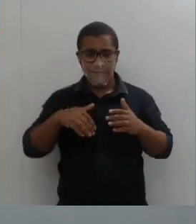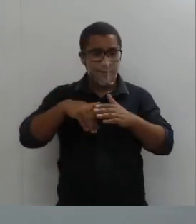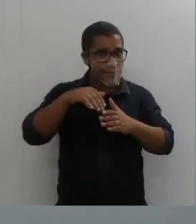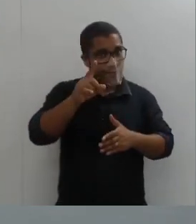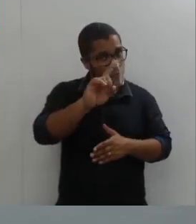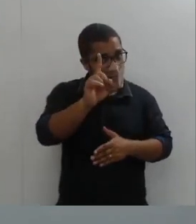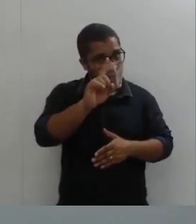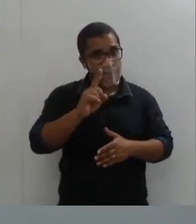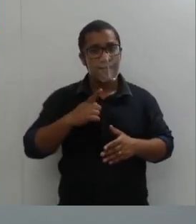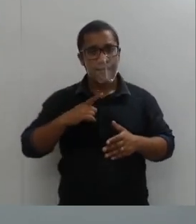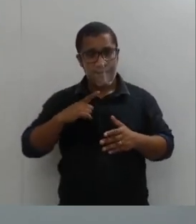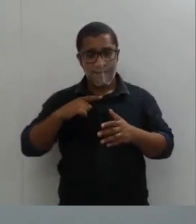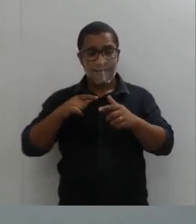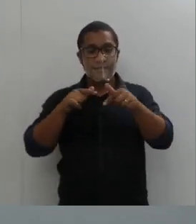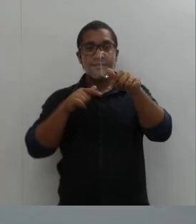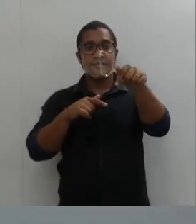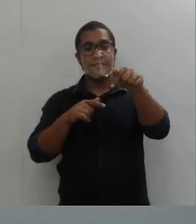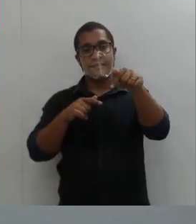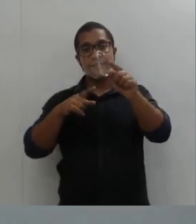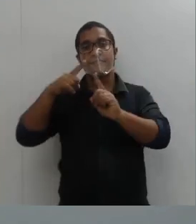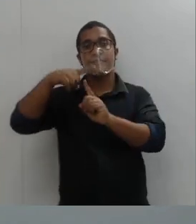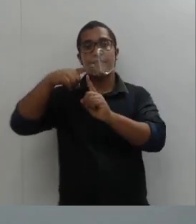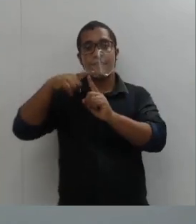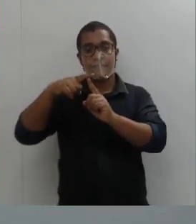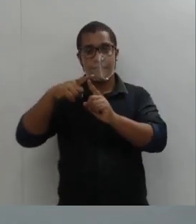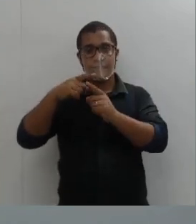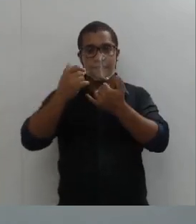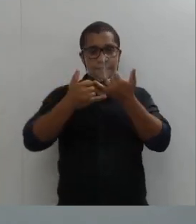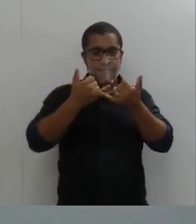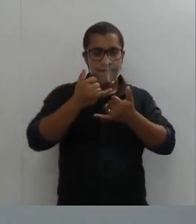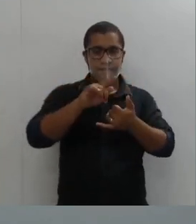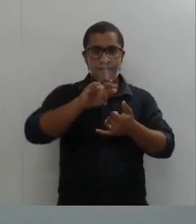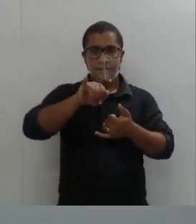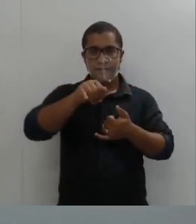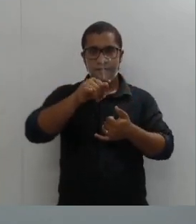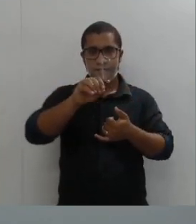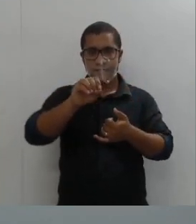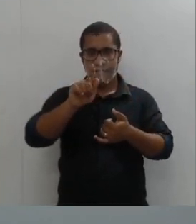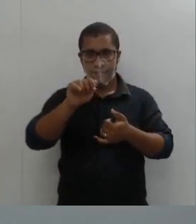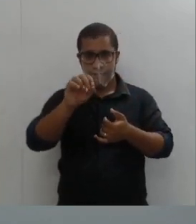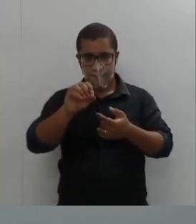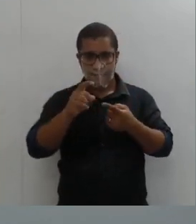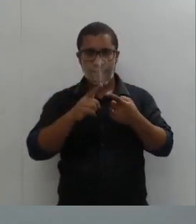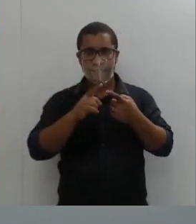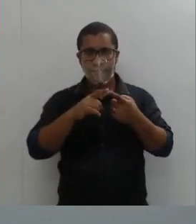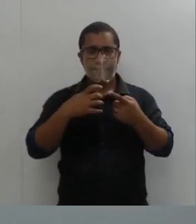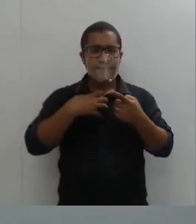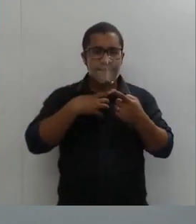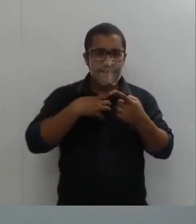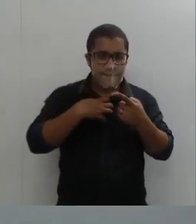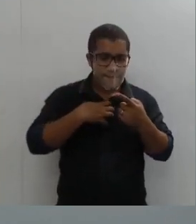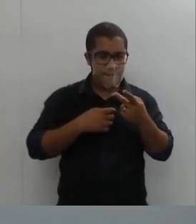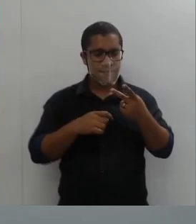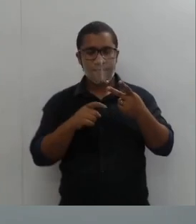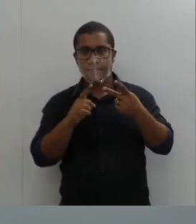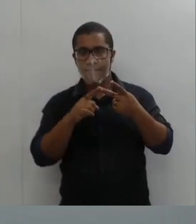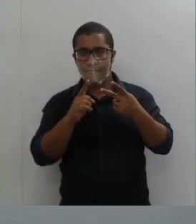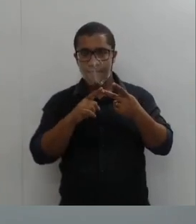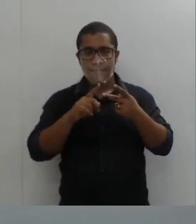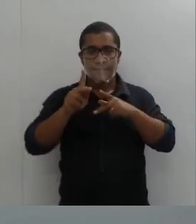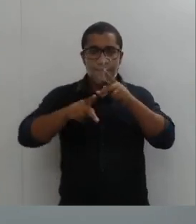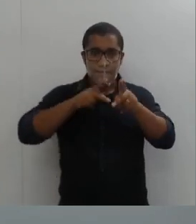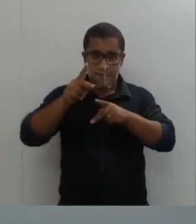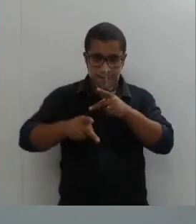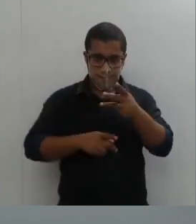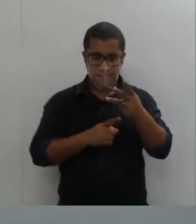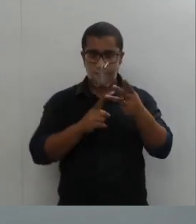não. Existem 7 tipos de jogos. Vou citar aqui alguns para vocês. Jogos sensoriais, jogos